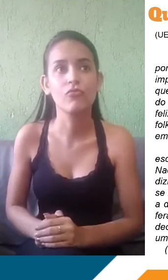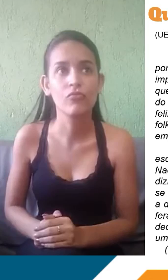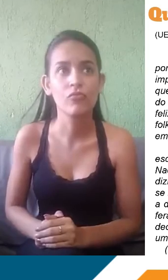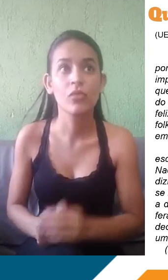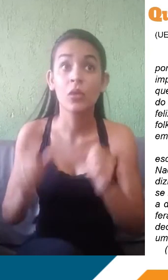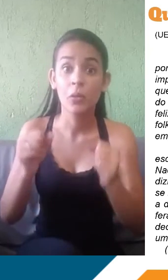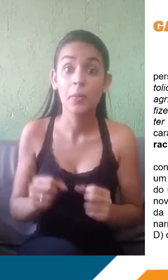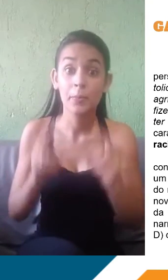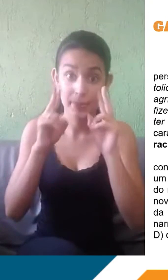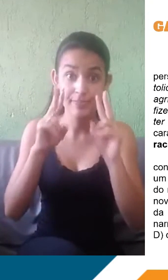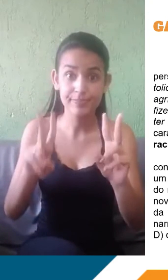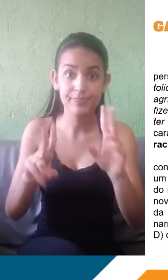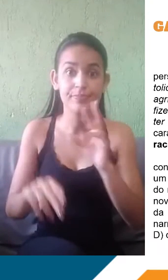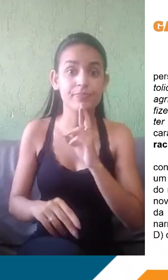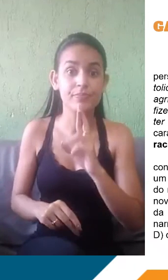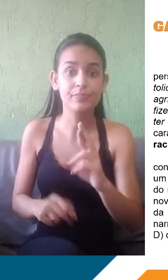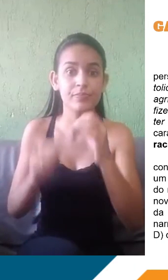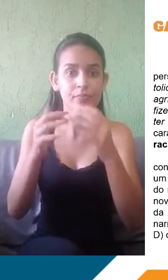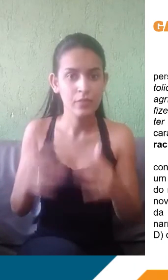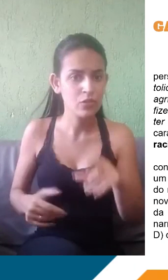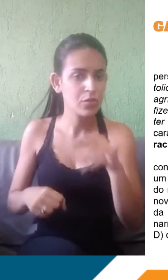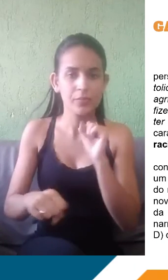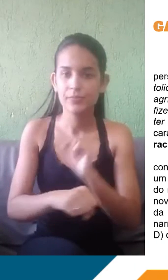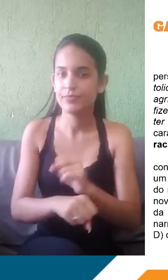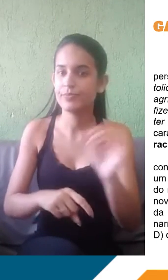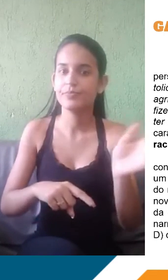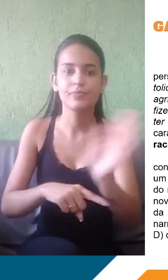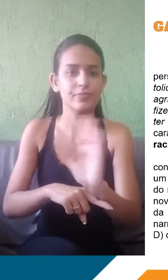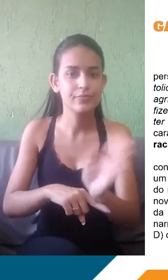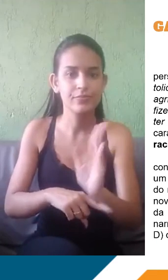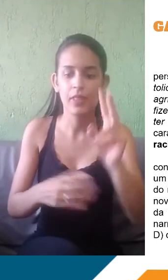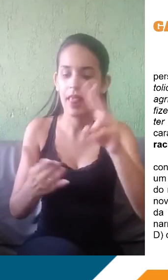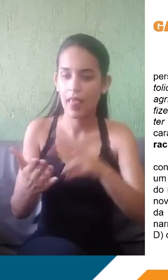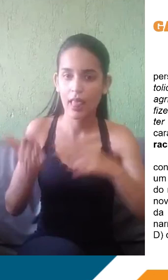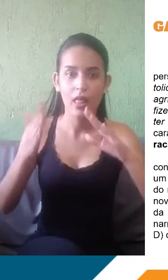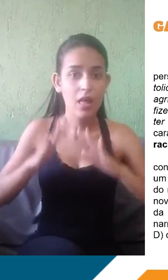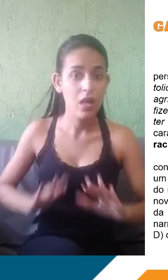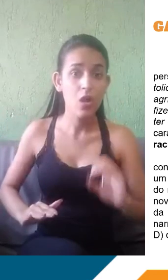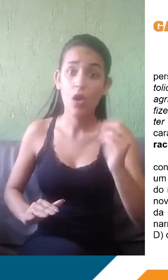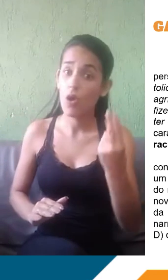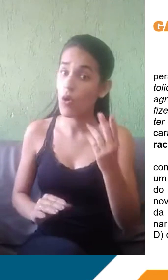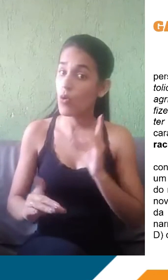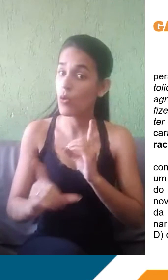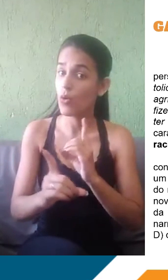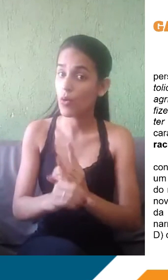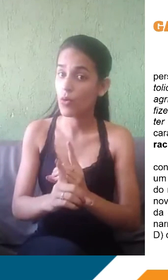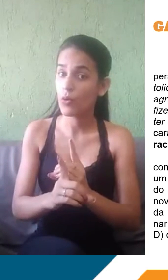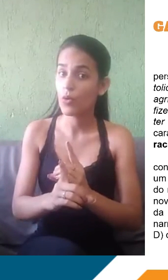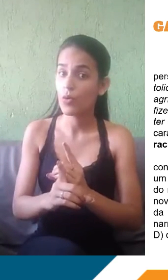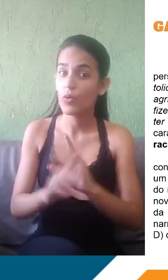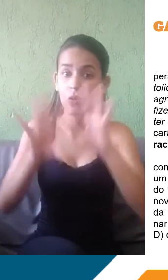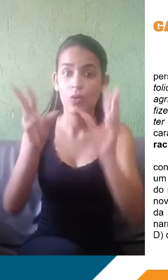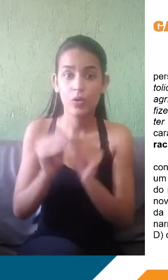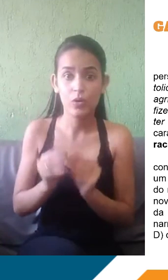descartadas. Gabarito comentado. Você pode pausar o vídeo para ler este gabarito comentado ou acessar o resumo em